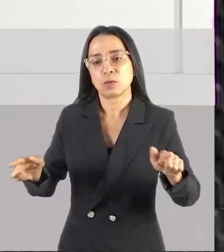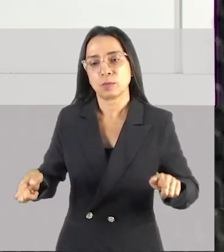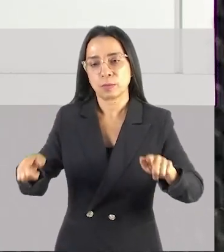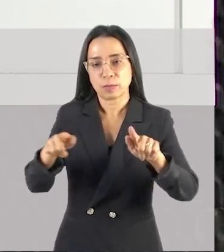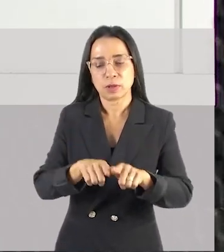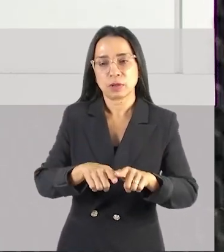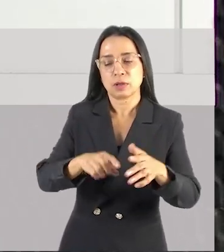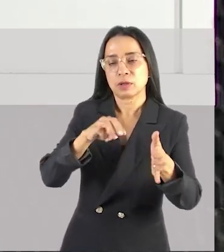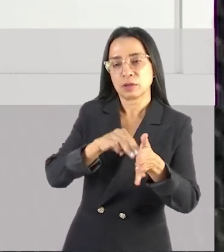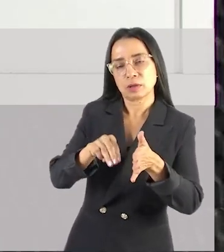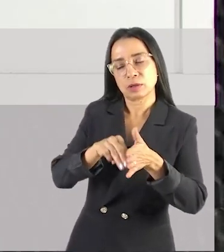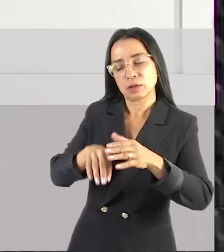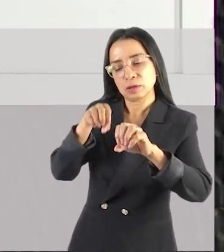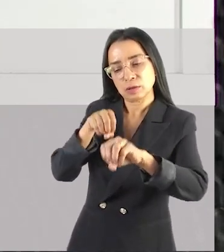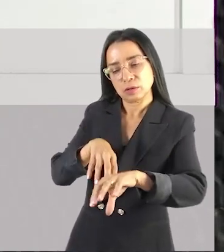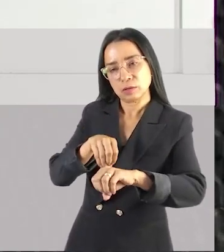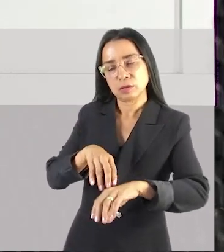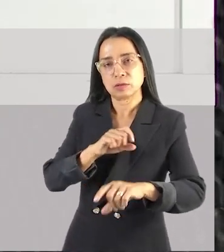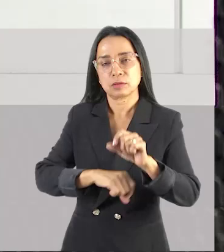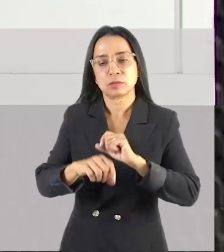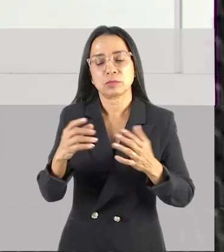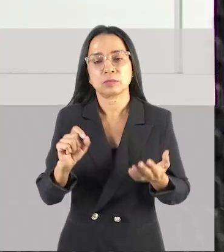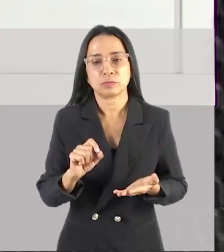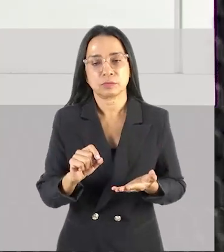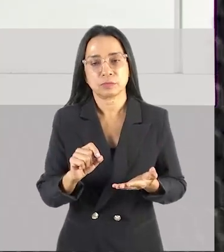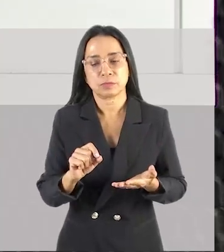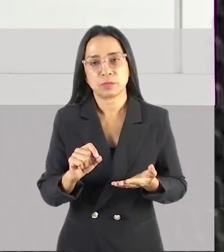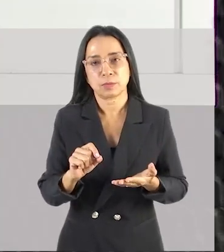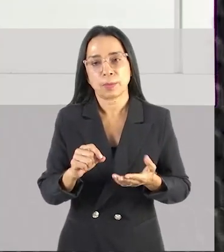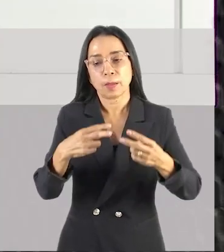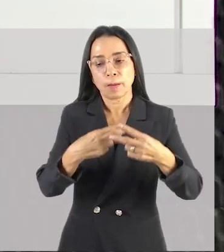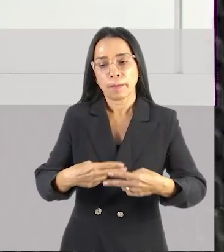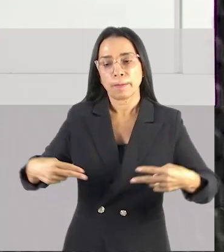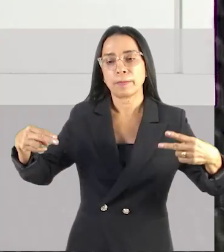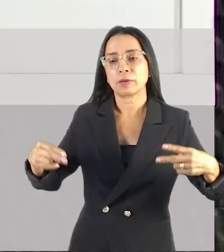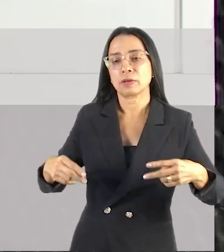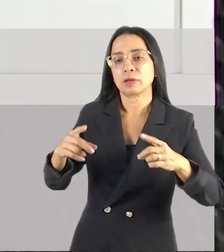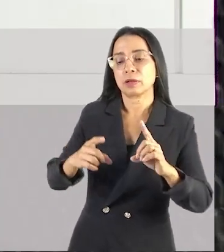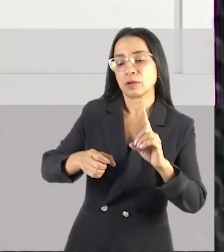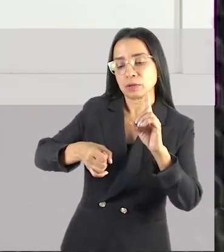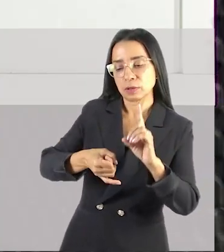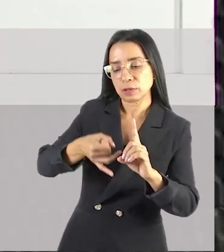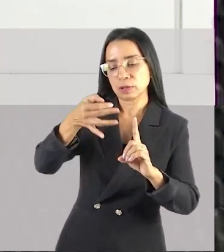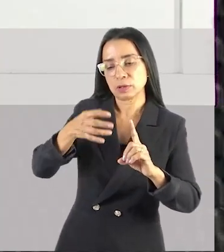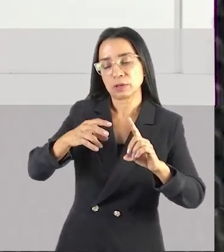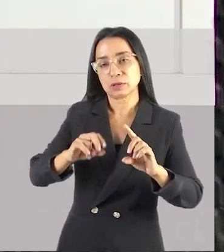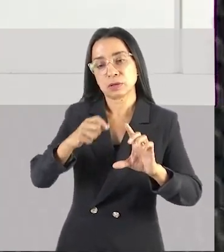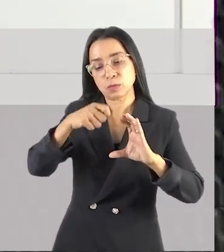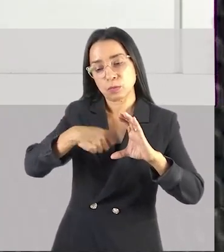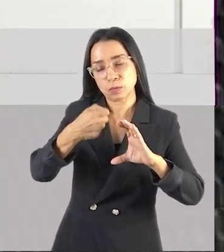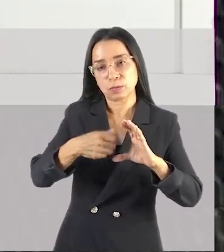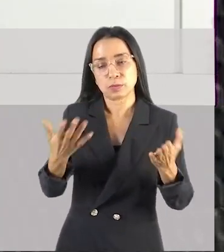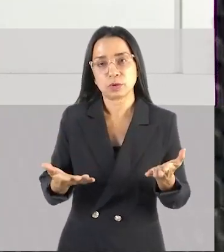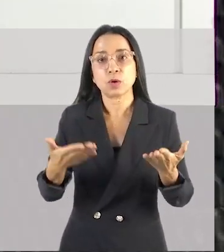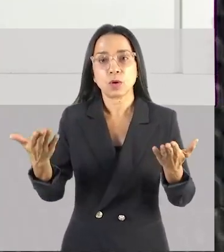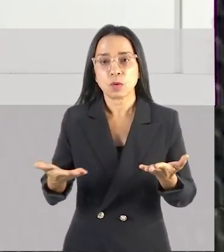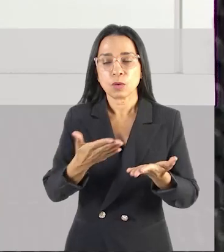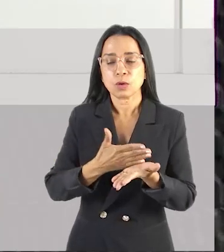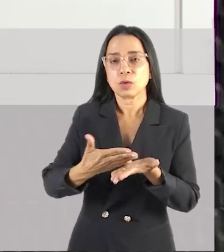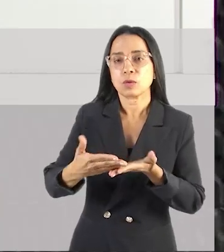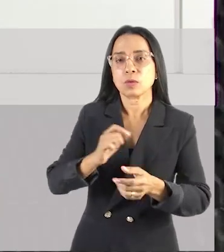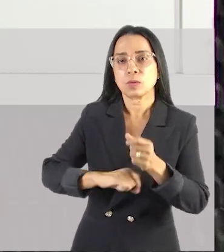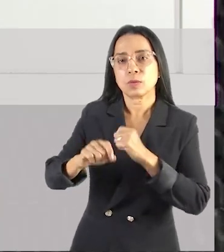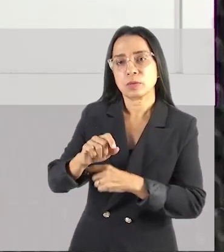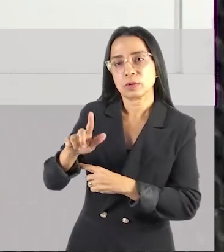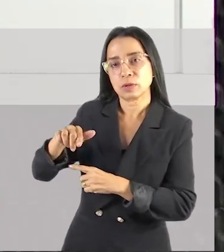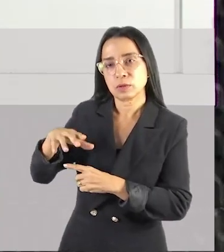da Educação. Nosso material está na descrição do vídeo aqui. Hoje a gente vai começar a parte de geometria, né? Geometria plana,